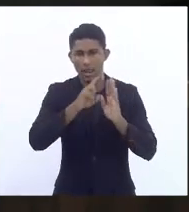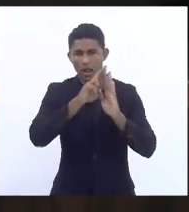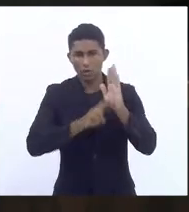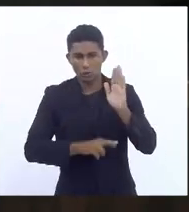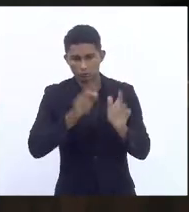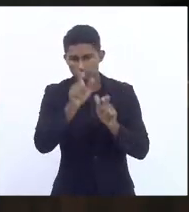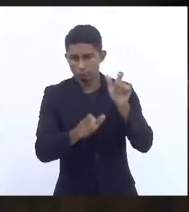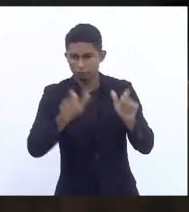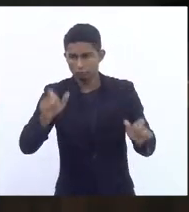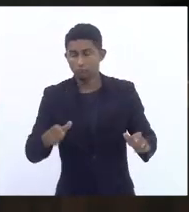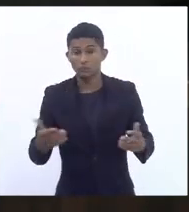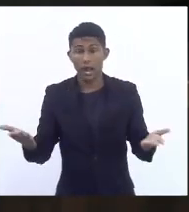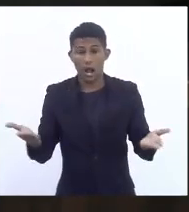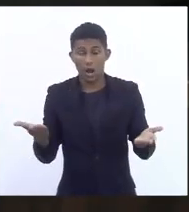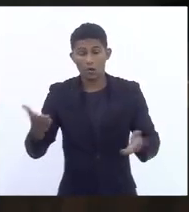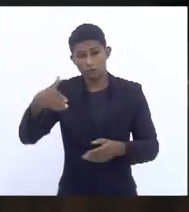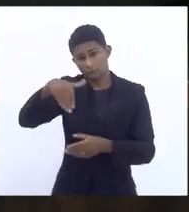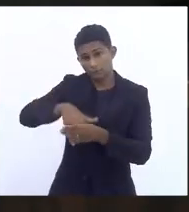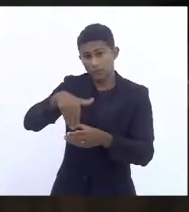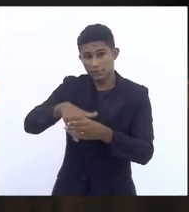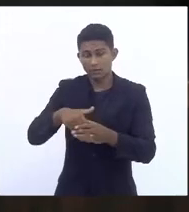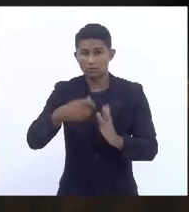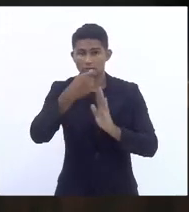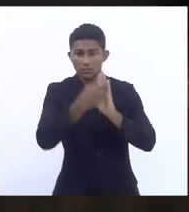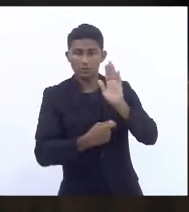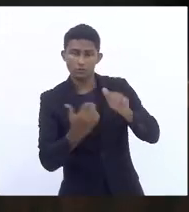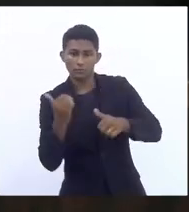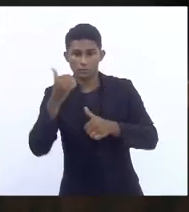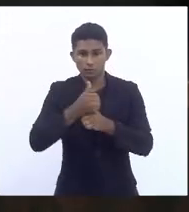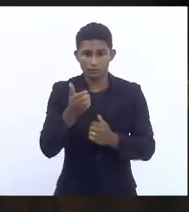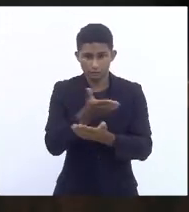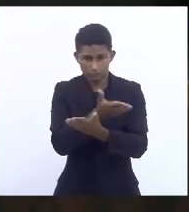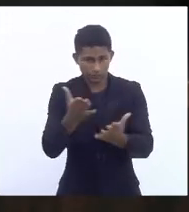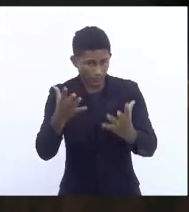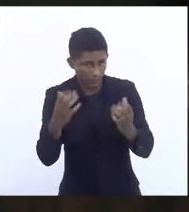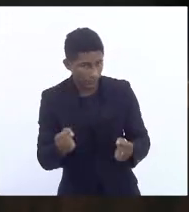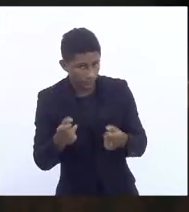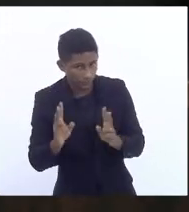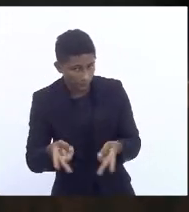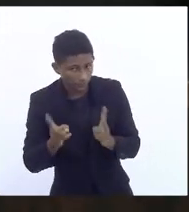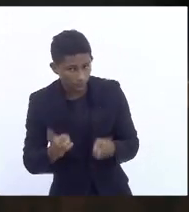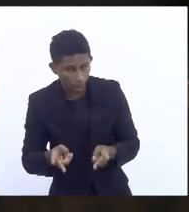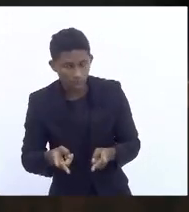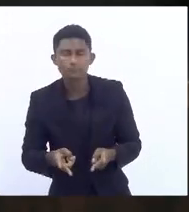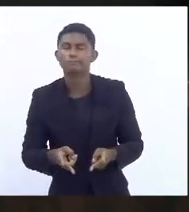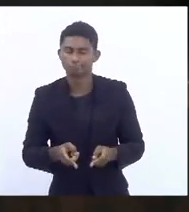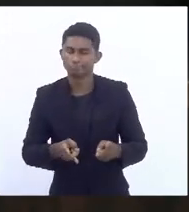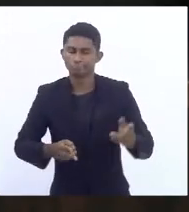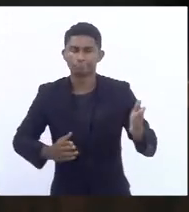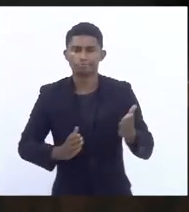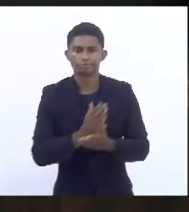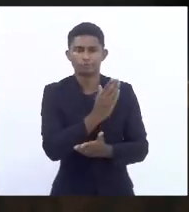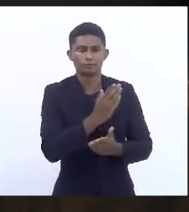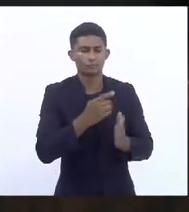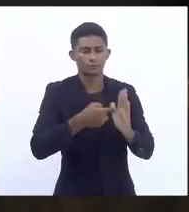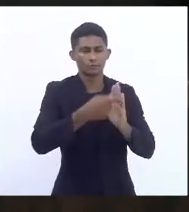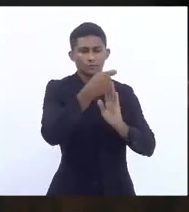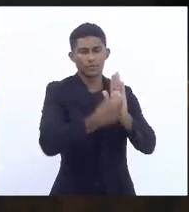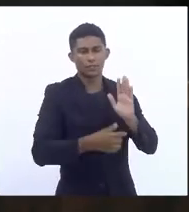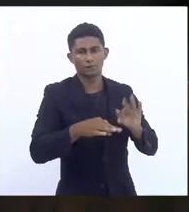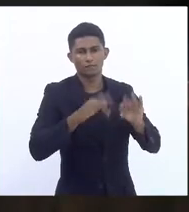Em votação, o substitutivo da Comissão de Constituição e Justiça. Senhores que aprovam, como estão, aprovado, vai à redação